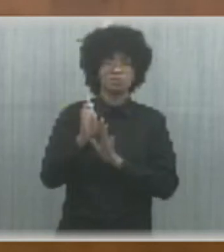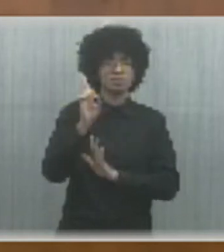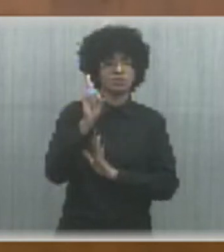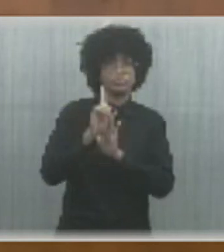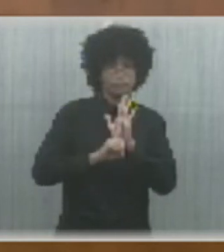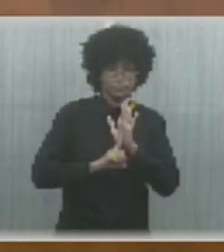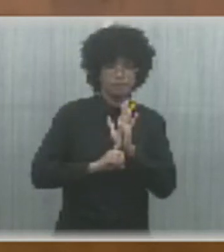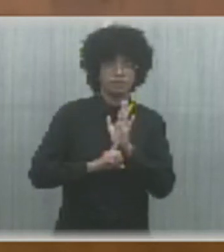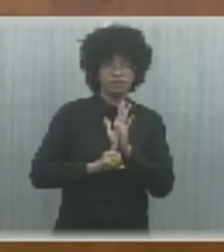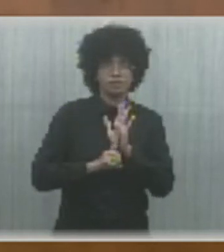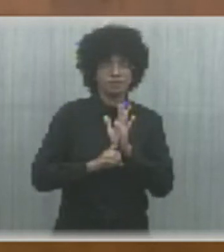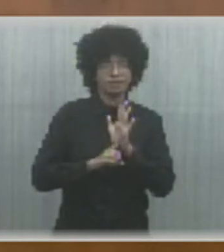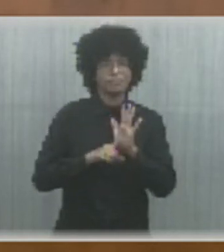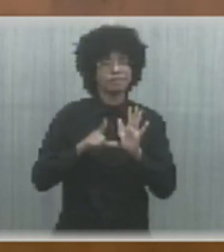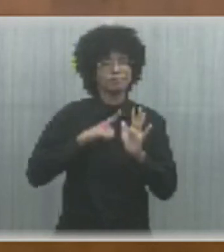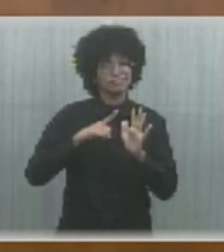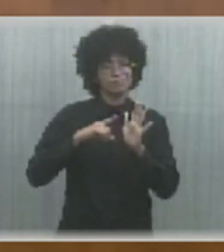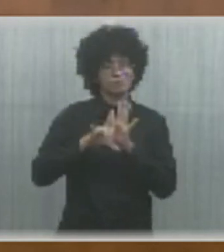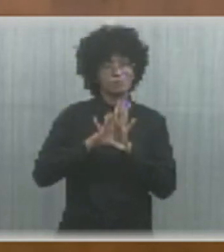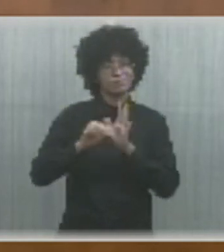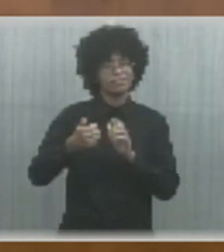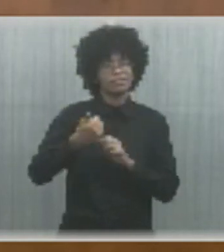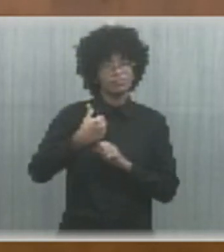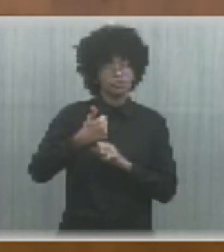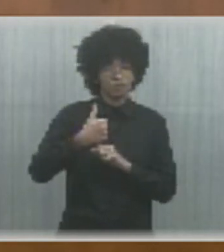deveres contidos na Lei número